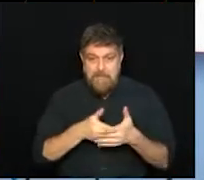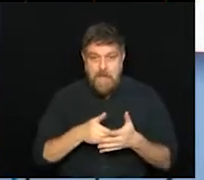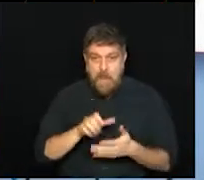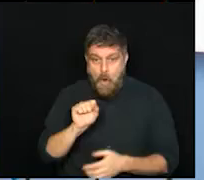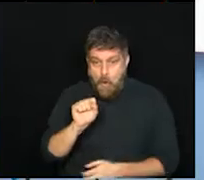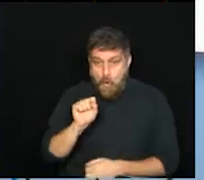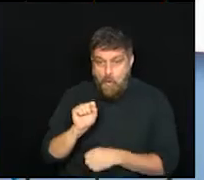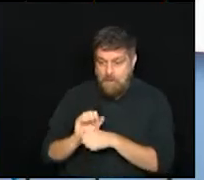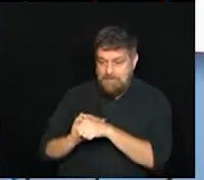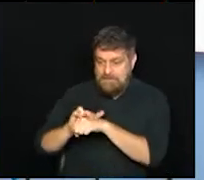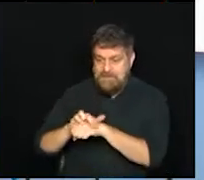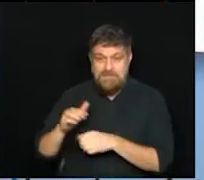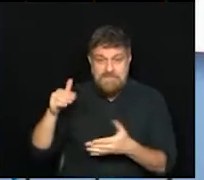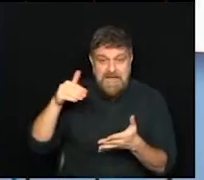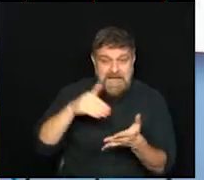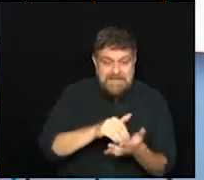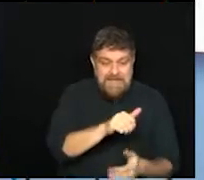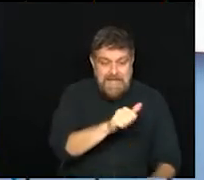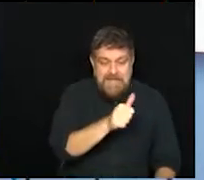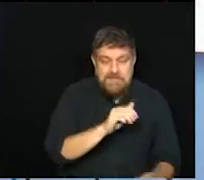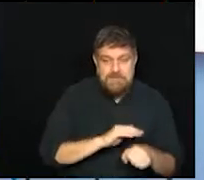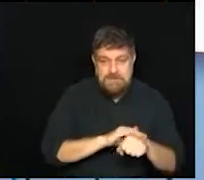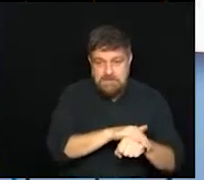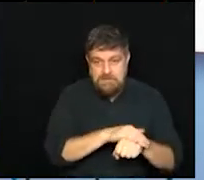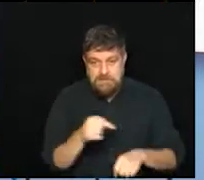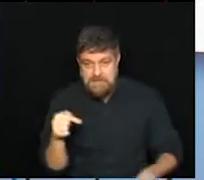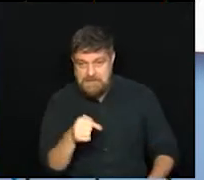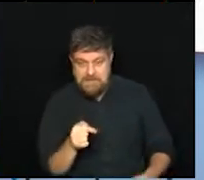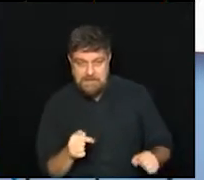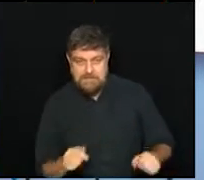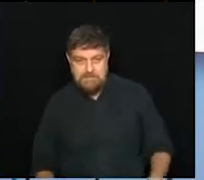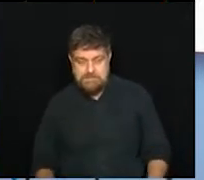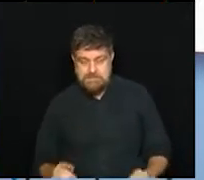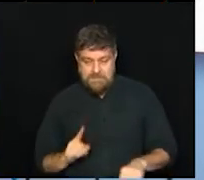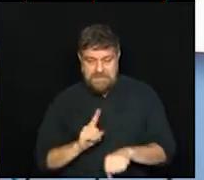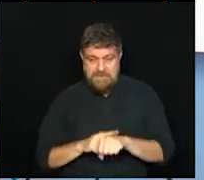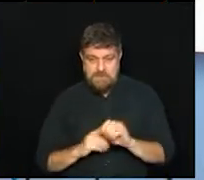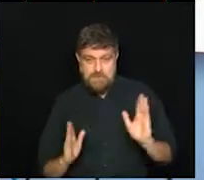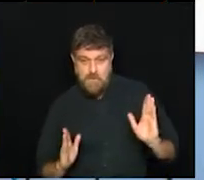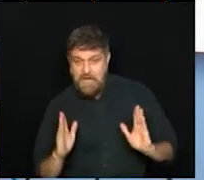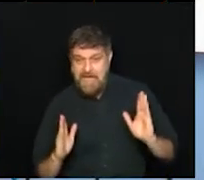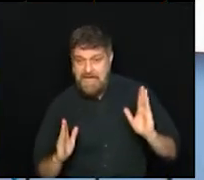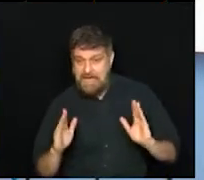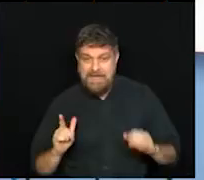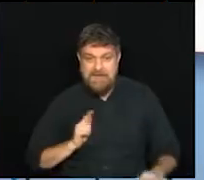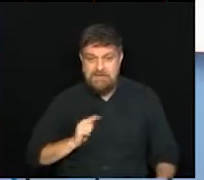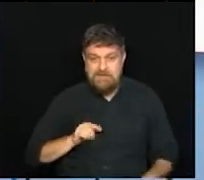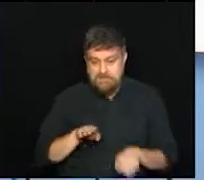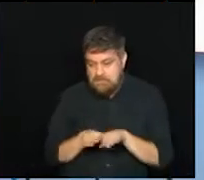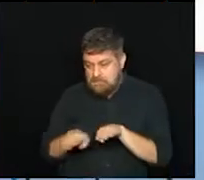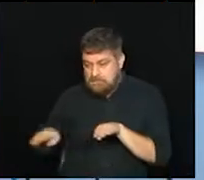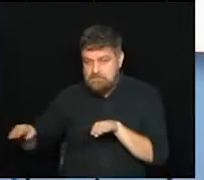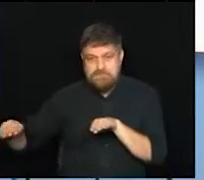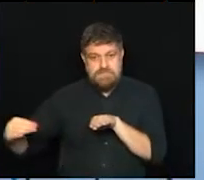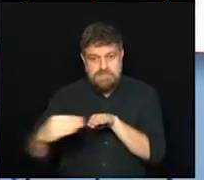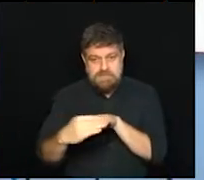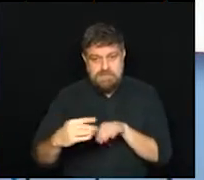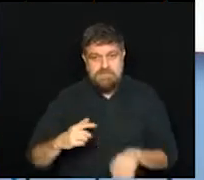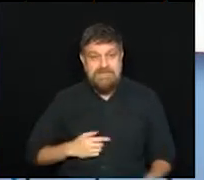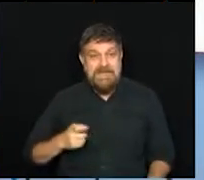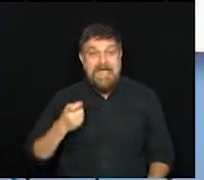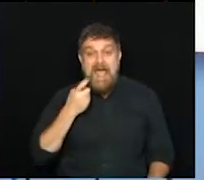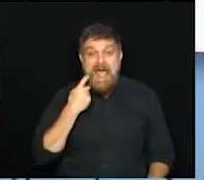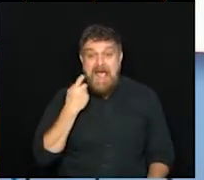8 da noite às 11 da noite. Nesse período, não haverá necessidade de rota de desvio. Na